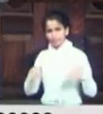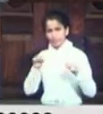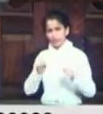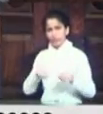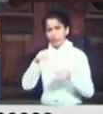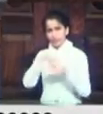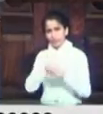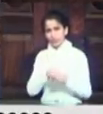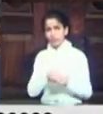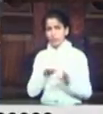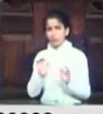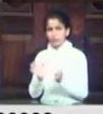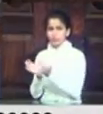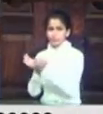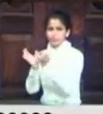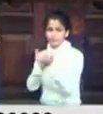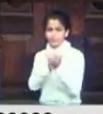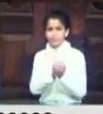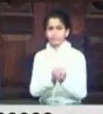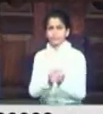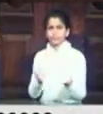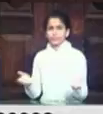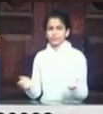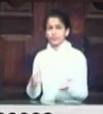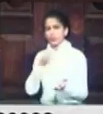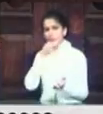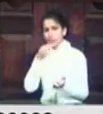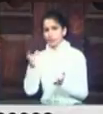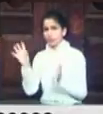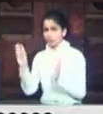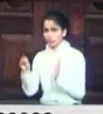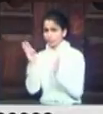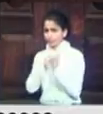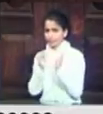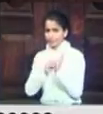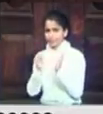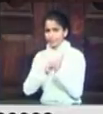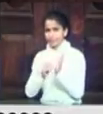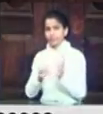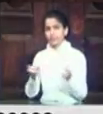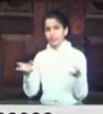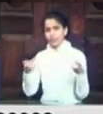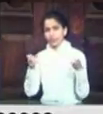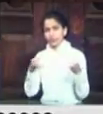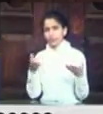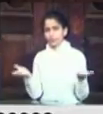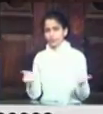os votos nas comissões, os pareceres foram colhidos. A matéria agora